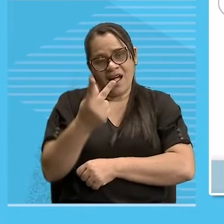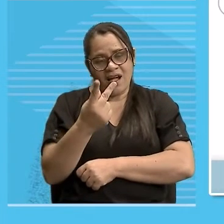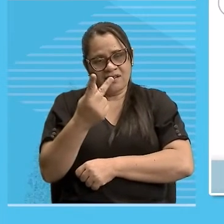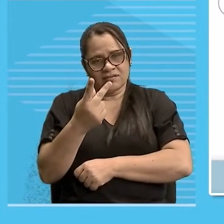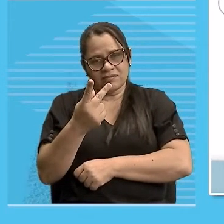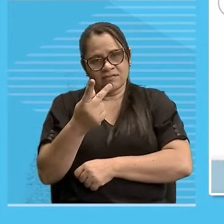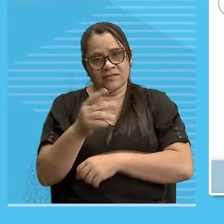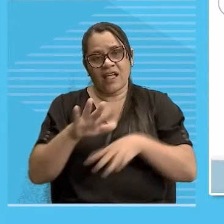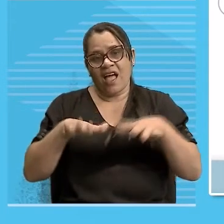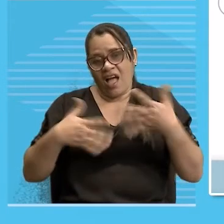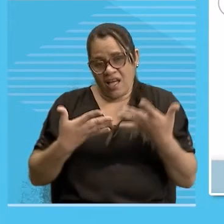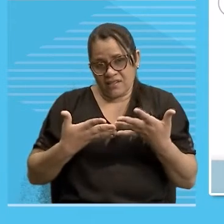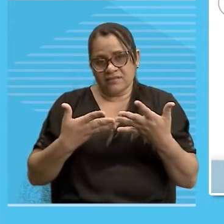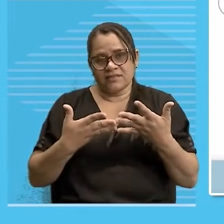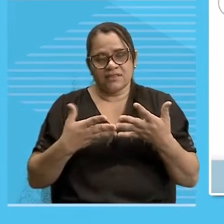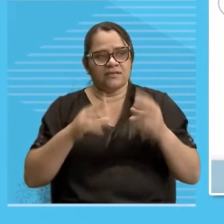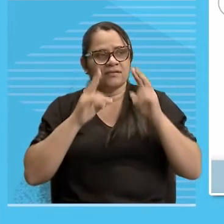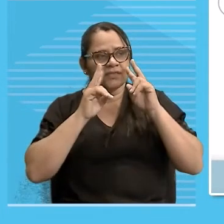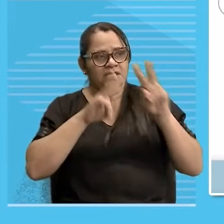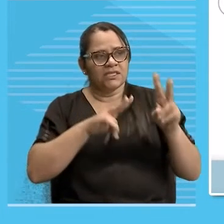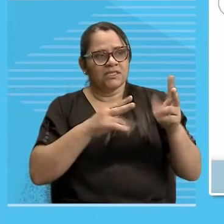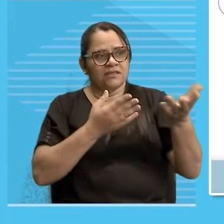Tá. Olha aí.